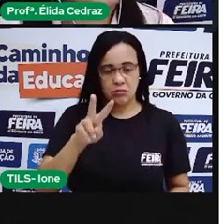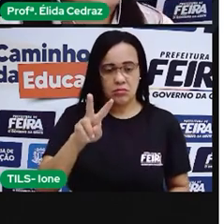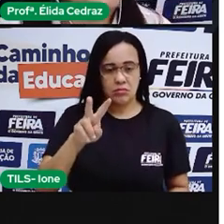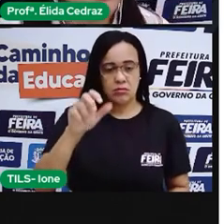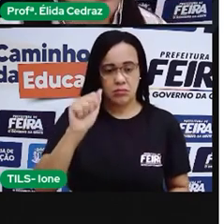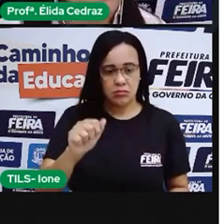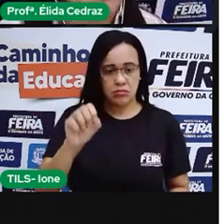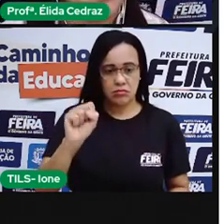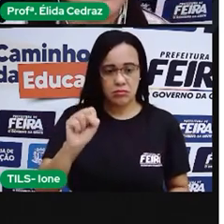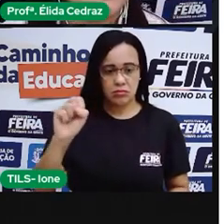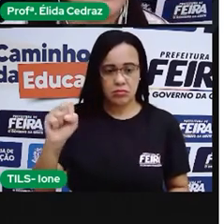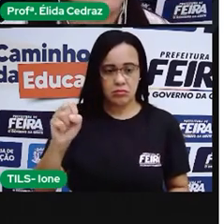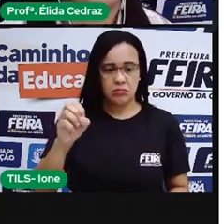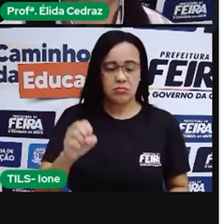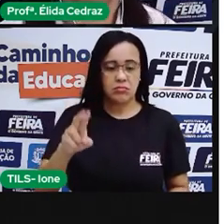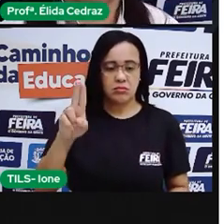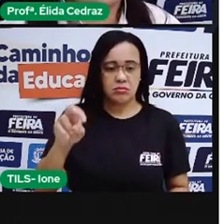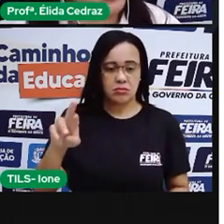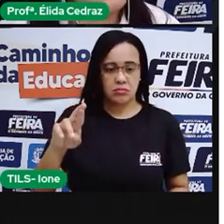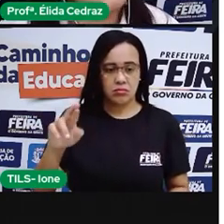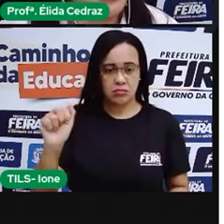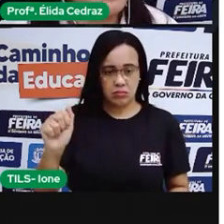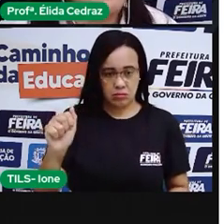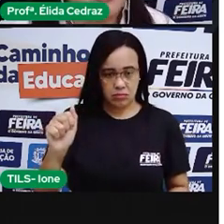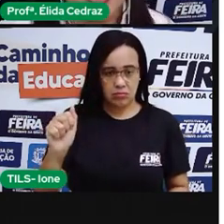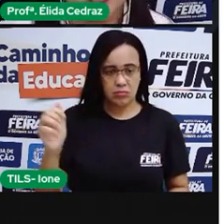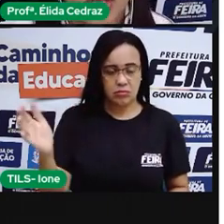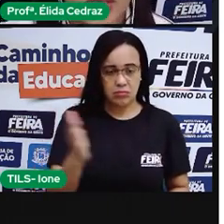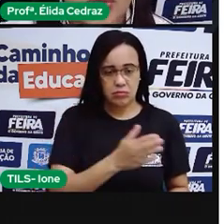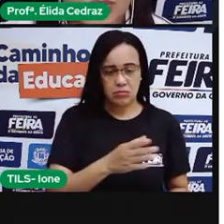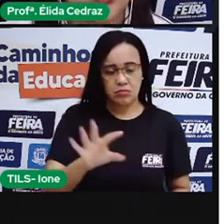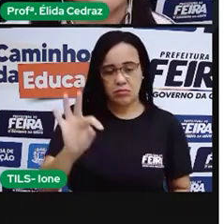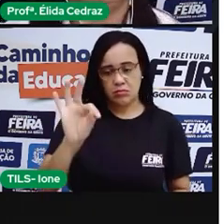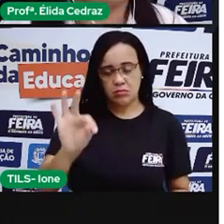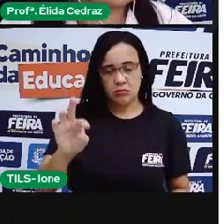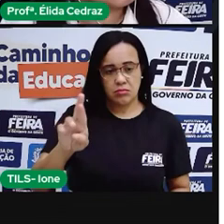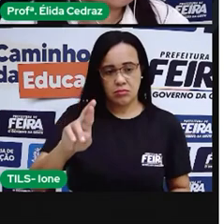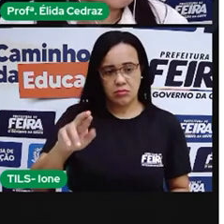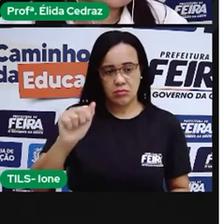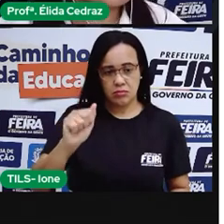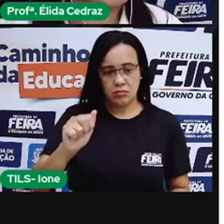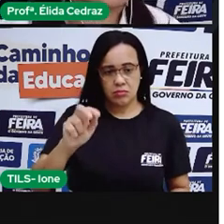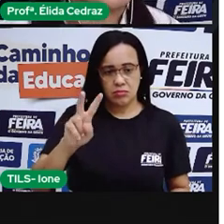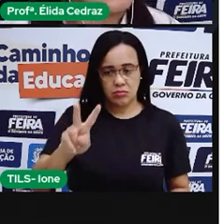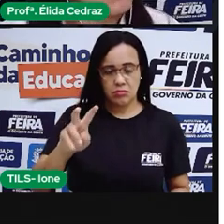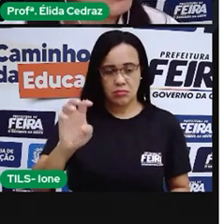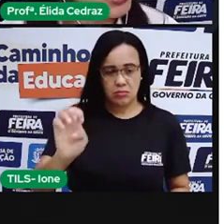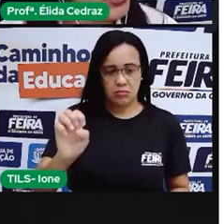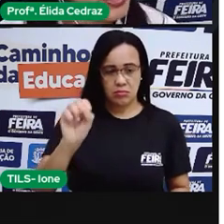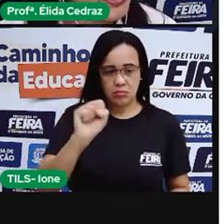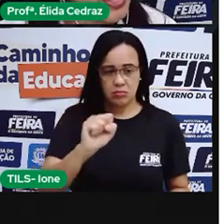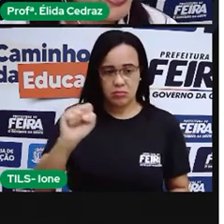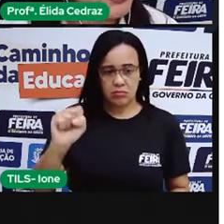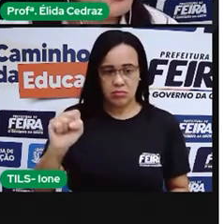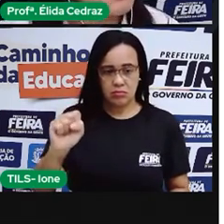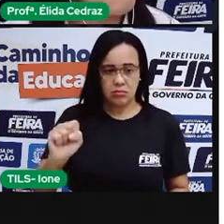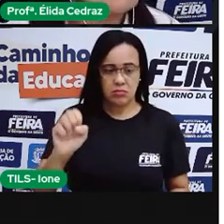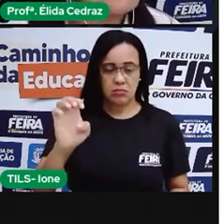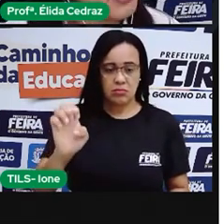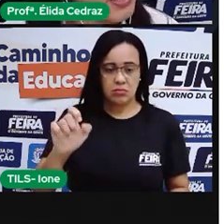Ficou com um som parecido do fa, se, si, fa, su. Isso mesmo. Os dois